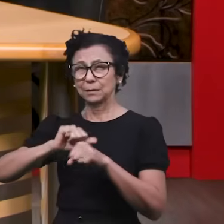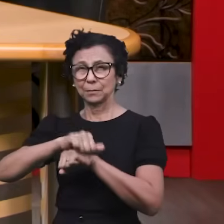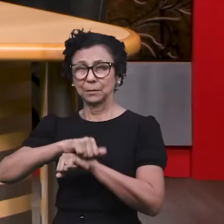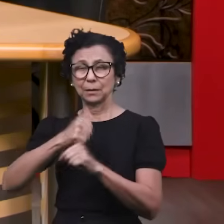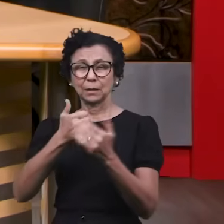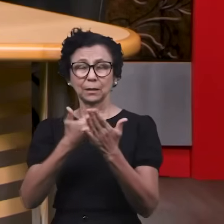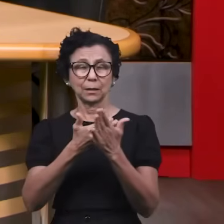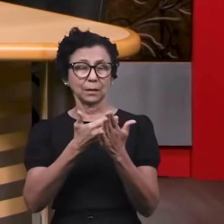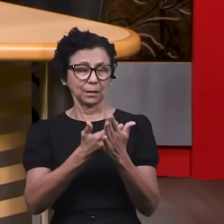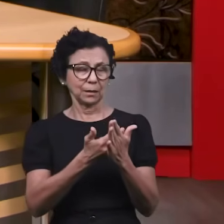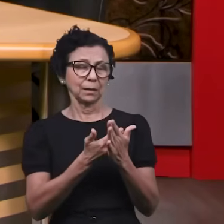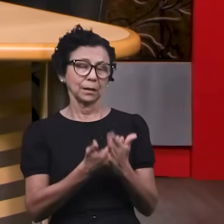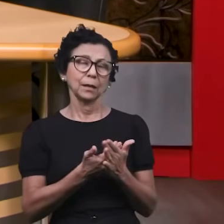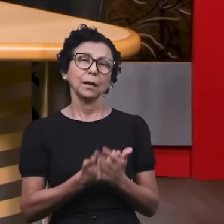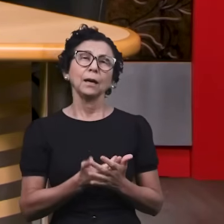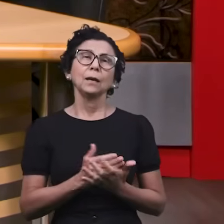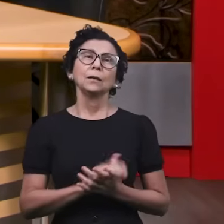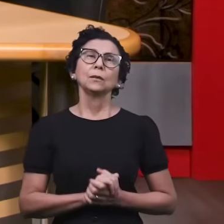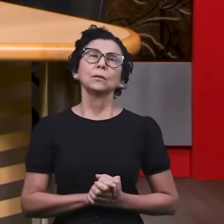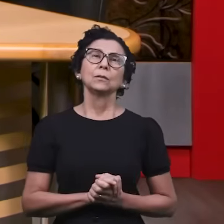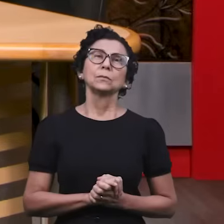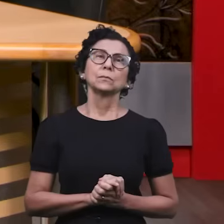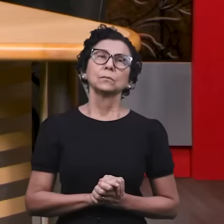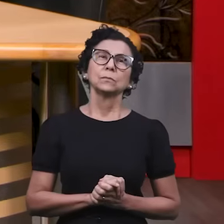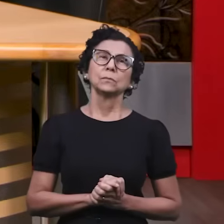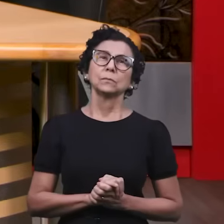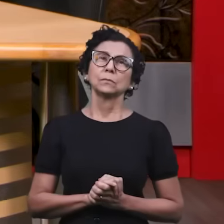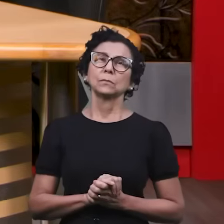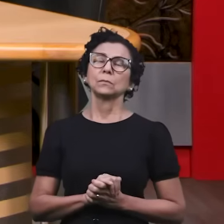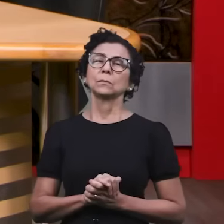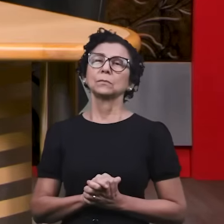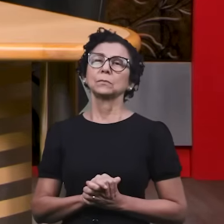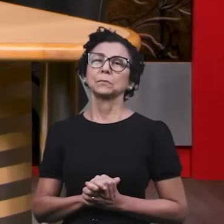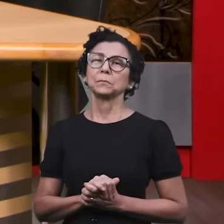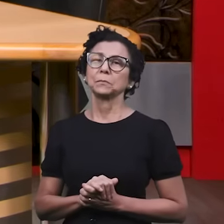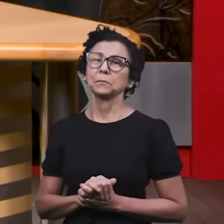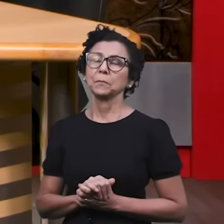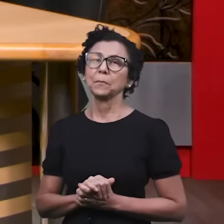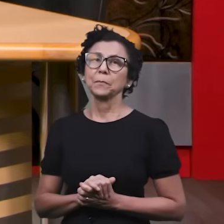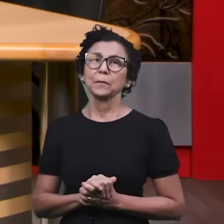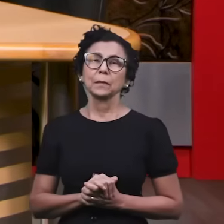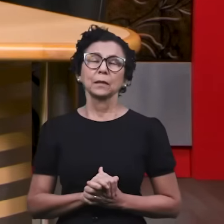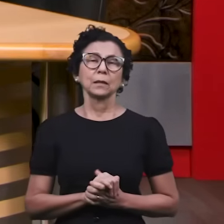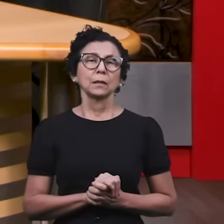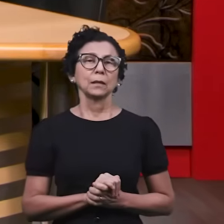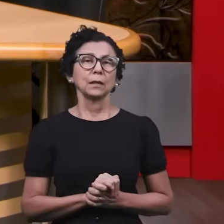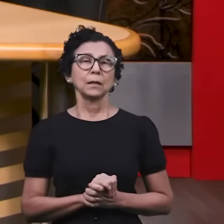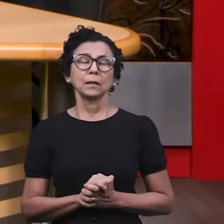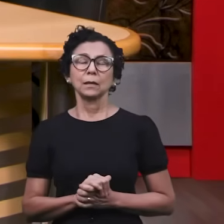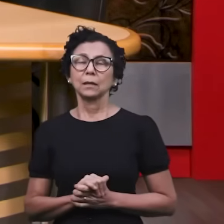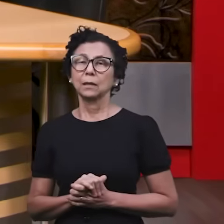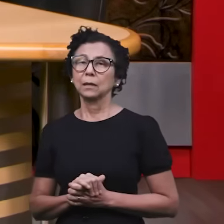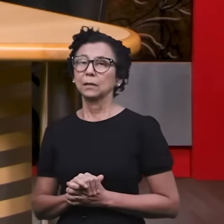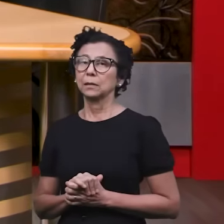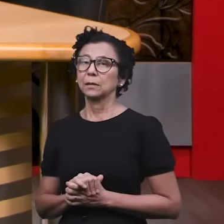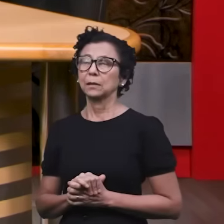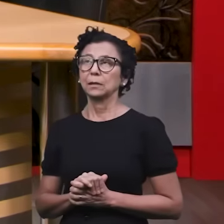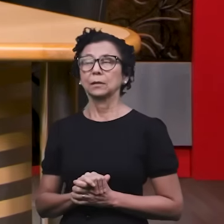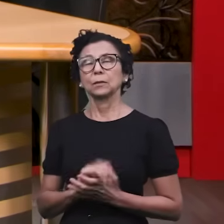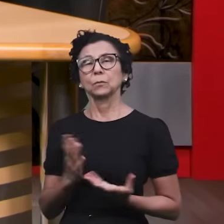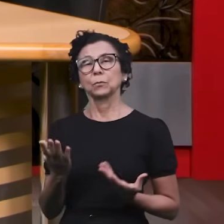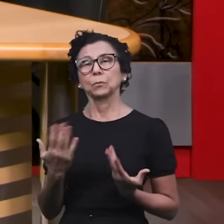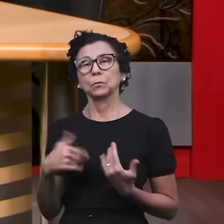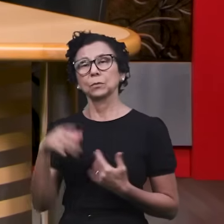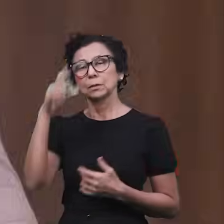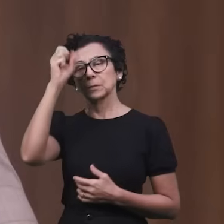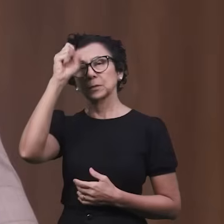e aquilo que a gente aprende, que até no nosso próprio nome, né, na nossa instituição, o Senhor nos deu